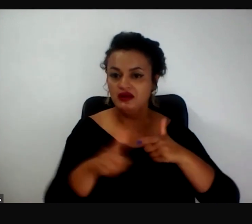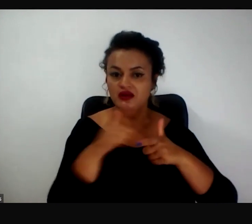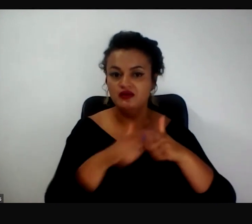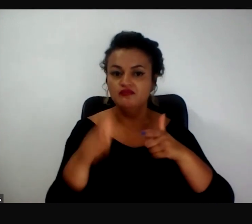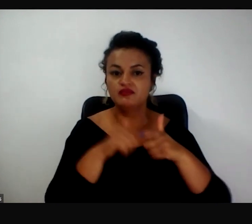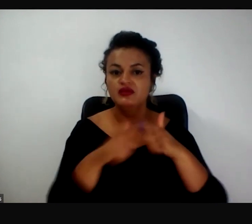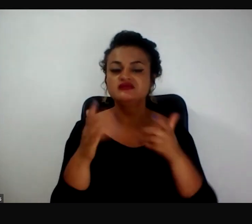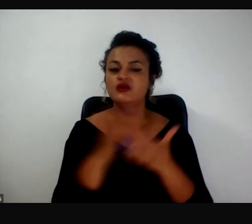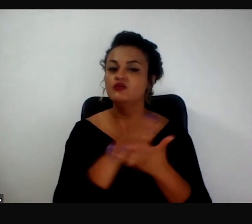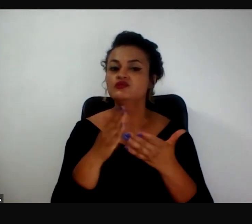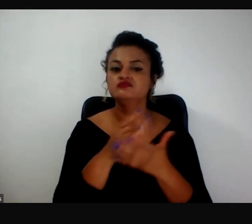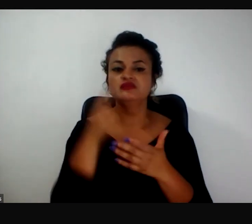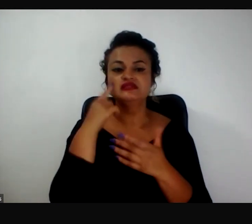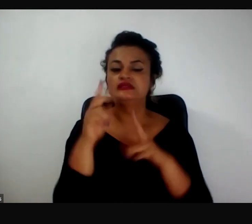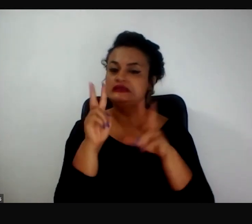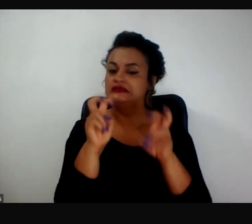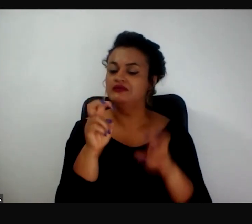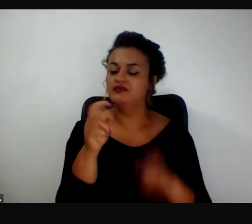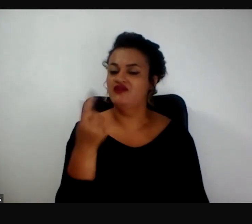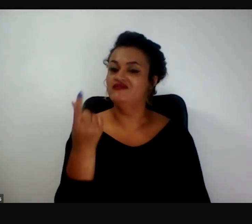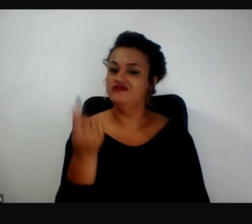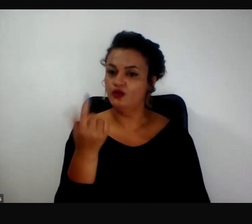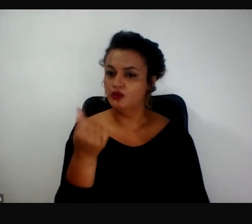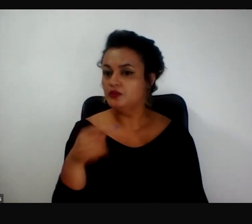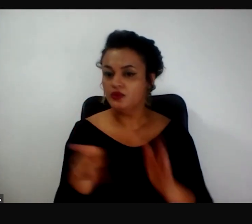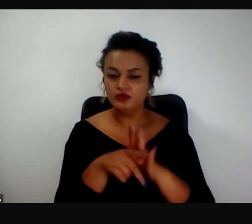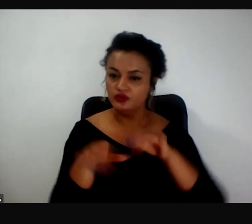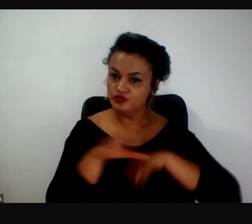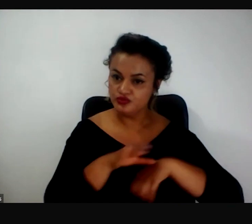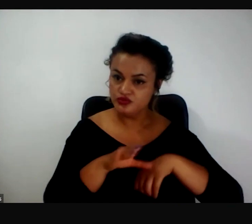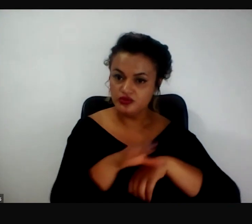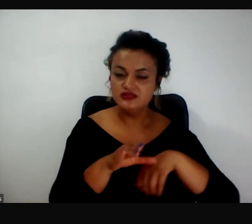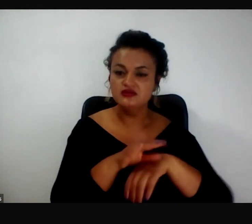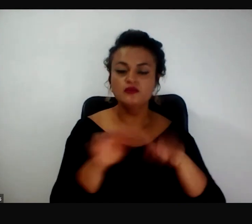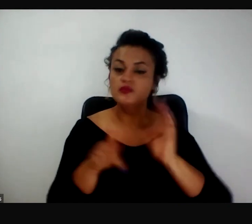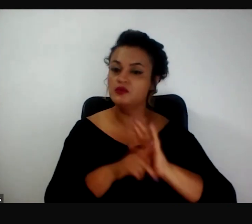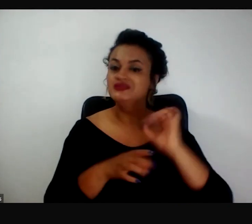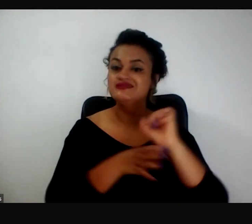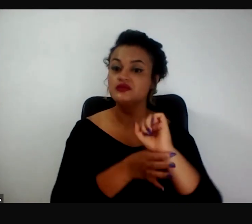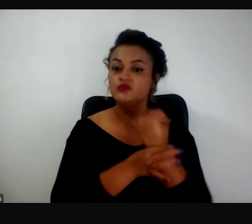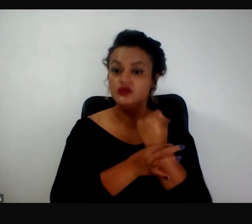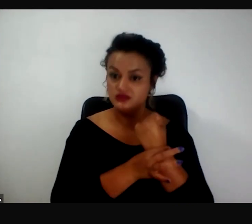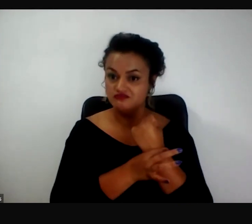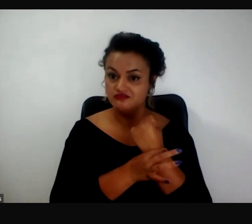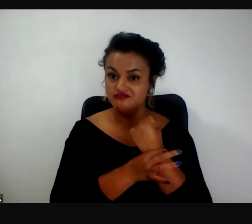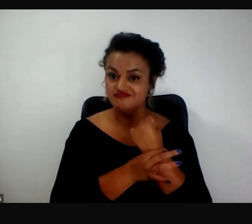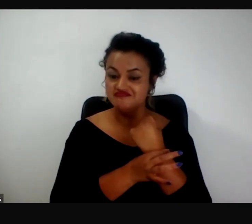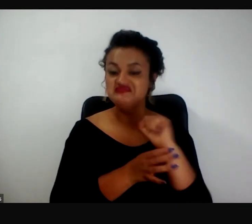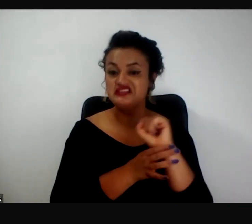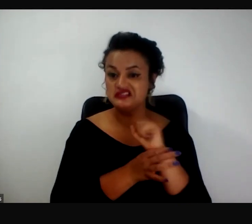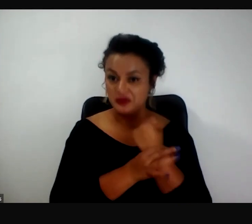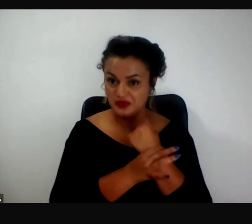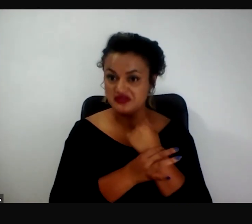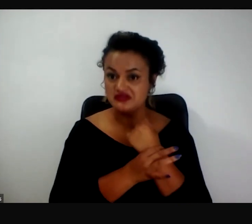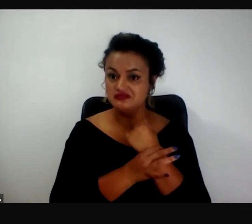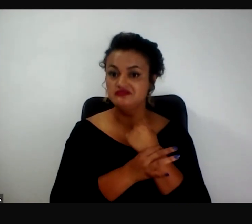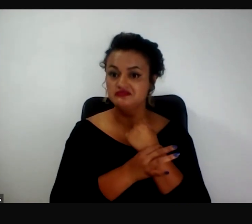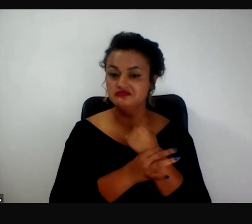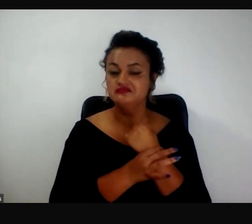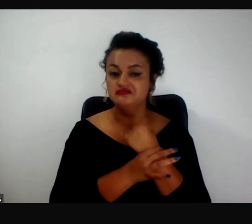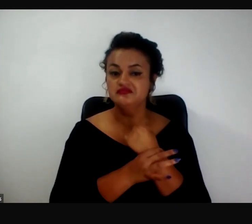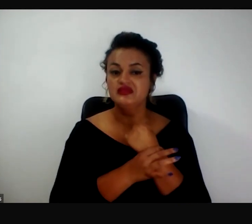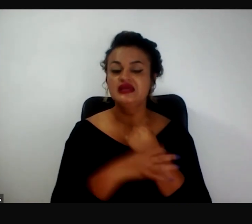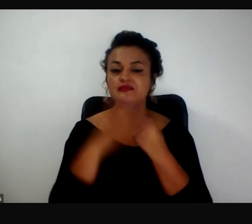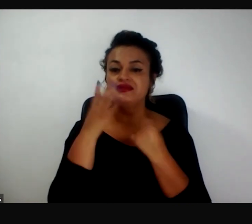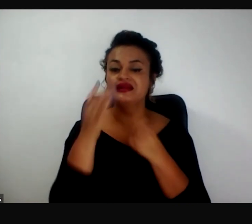a questão e o valor constitucional da segurança jurídica. A necessidade de